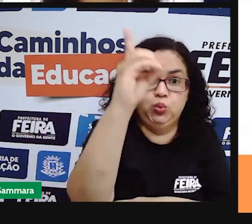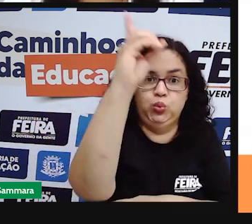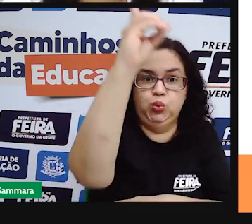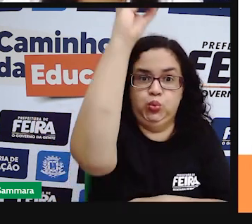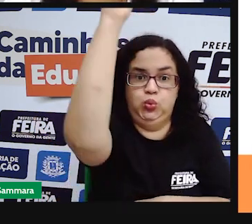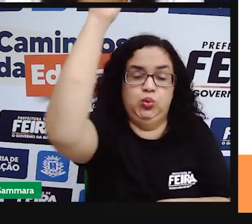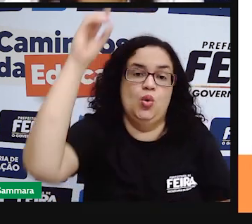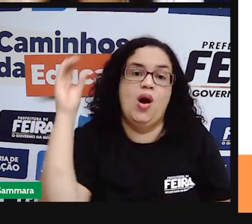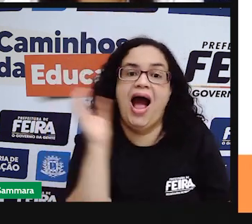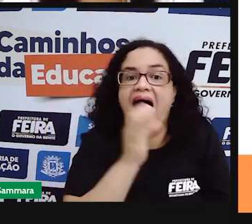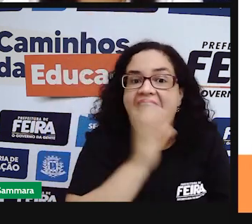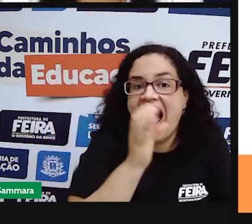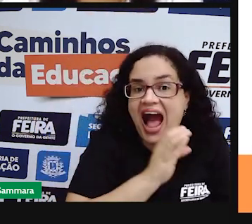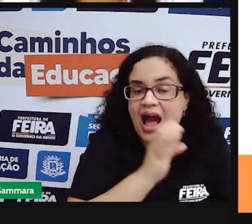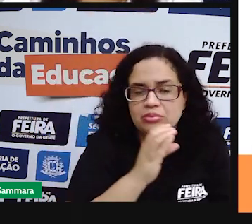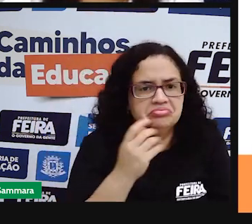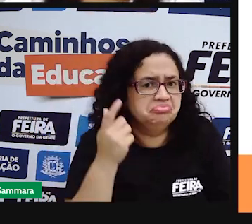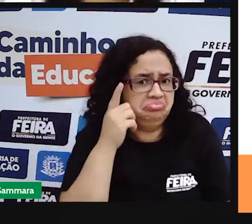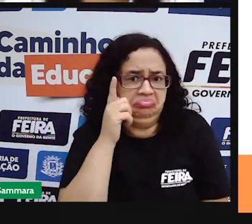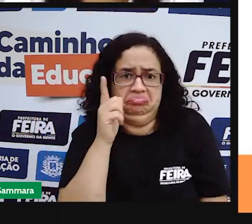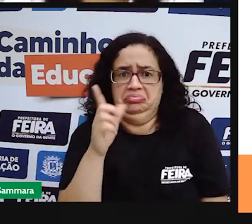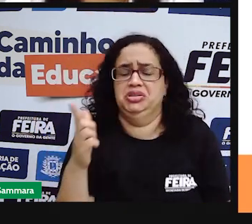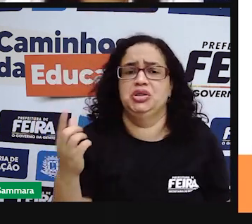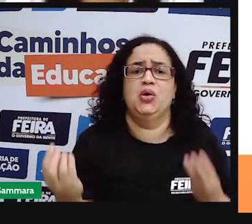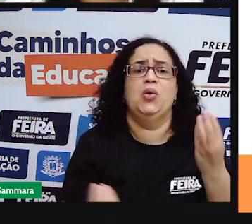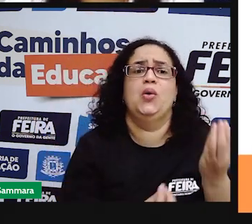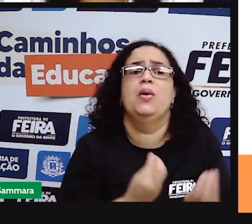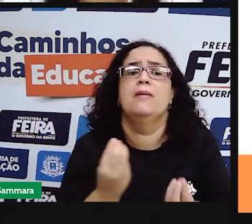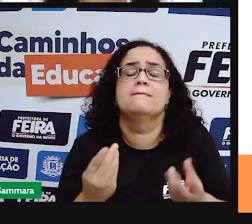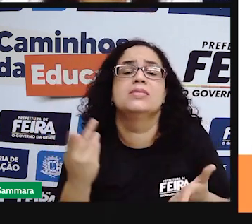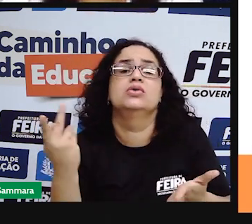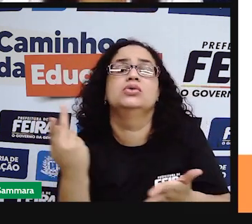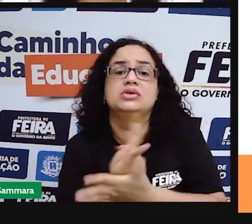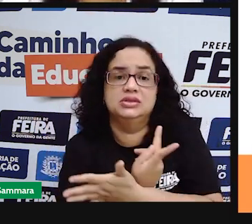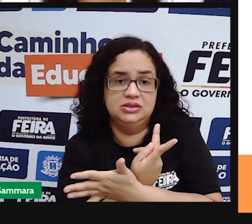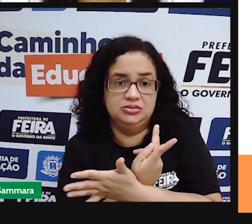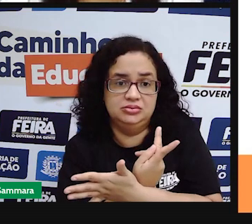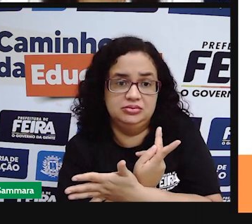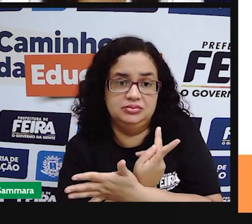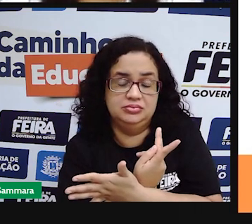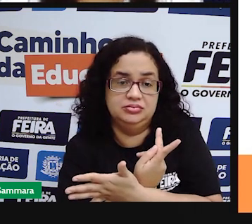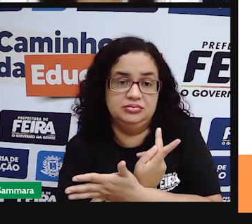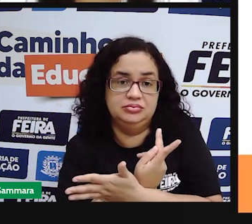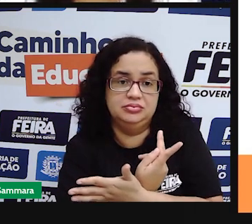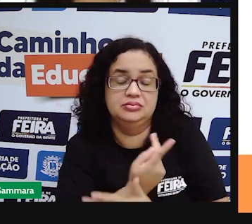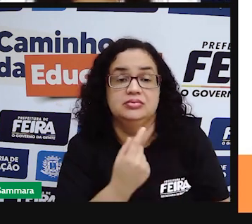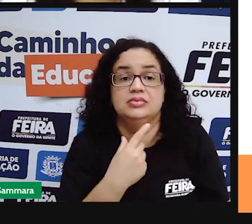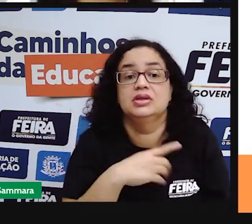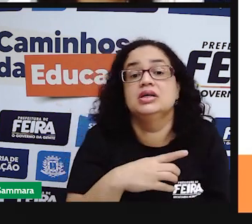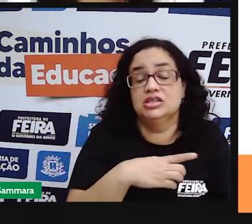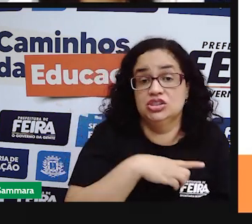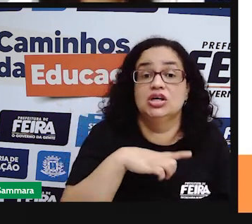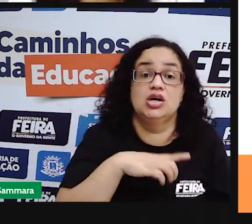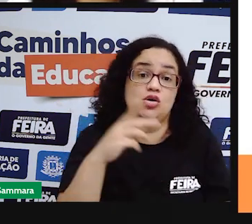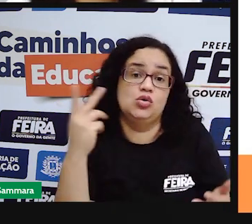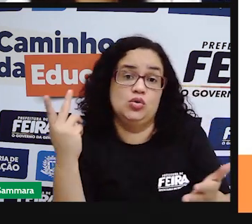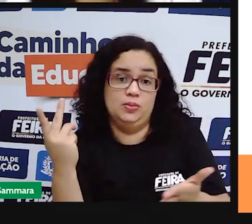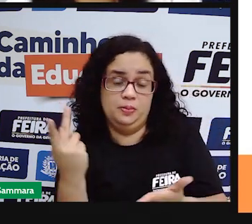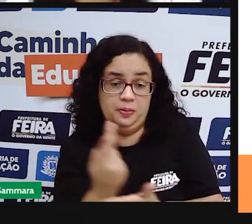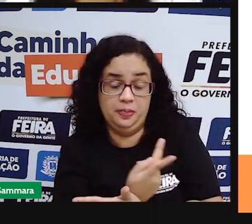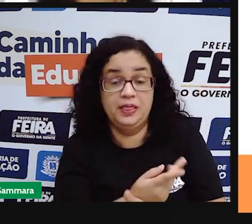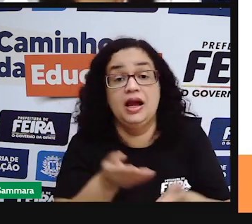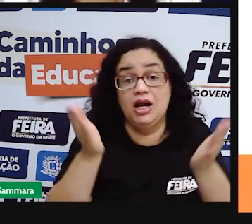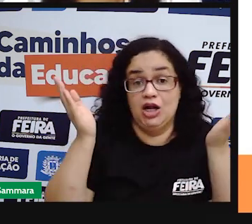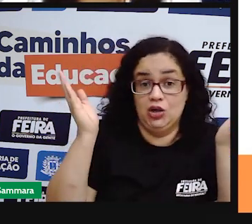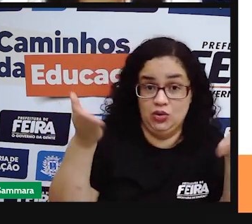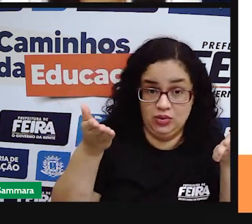nessa velocidade, a gente não consegue nem imaginar que isso possa acontecer. E algo que está acontecendo aí neste momento,